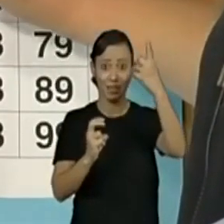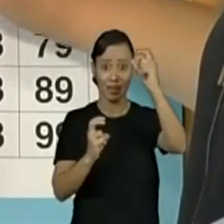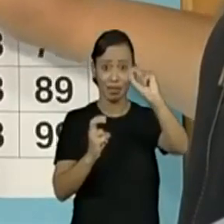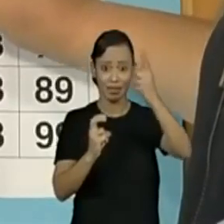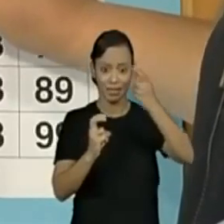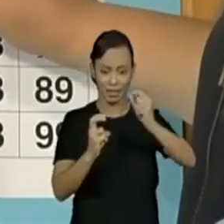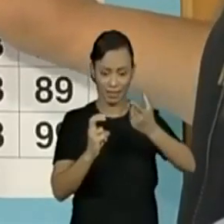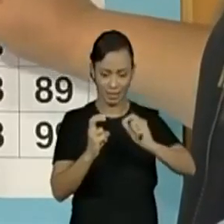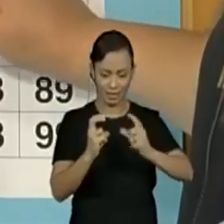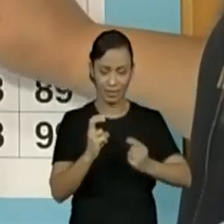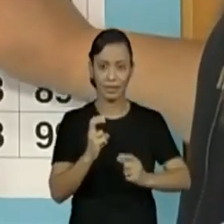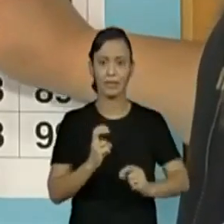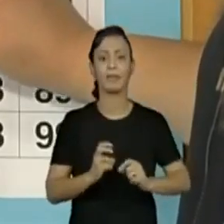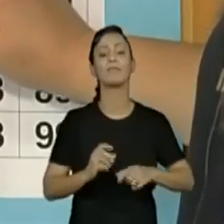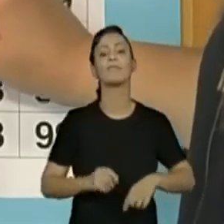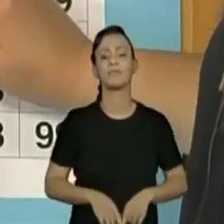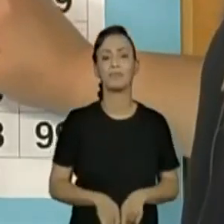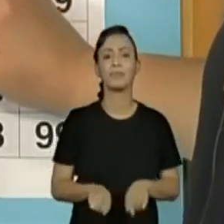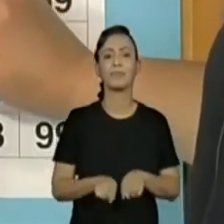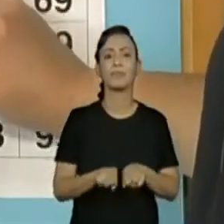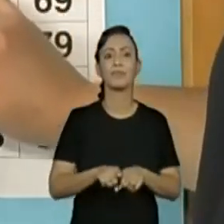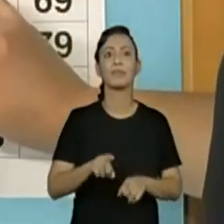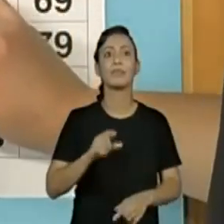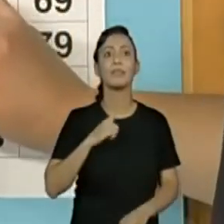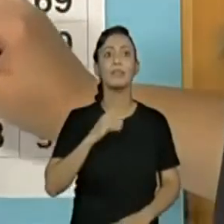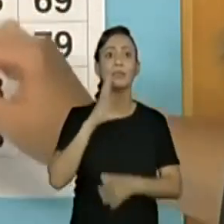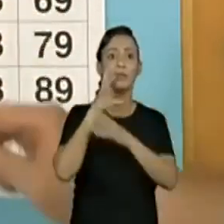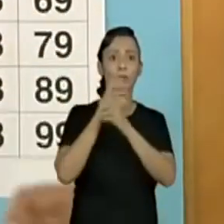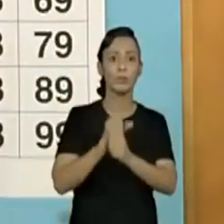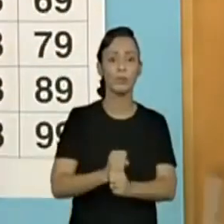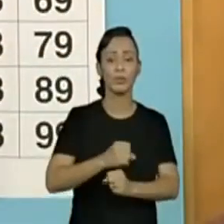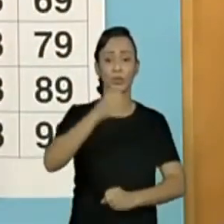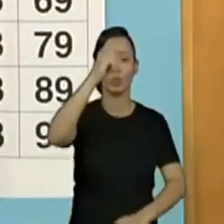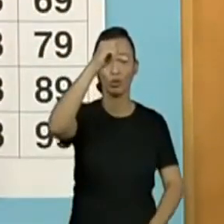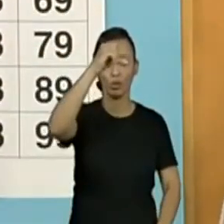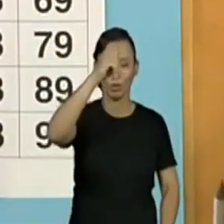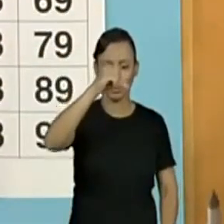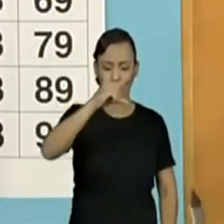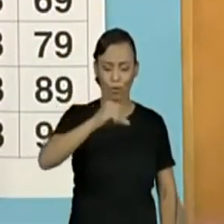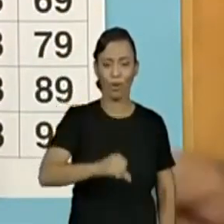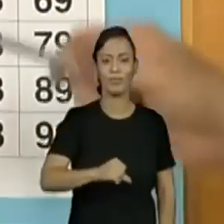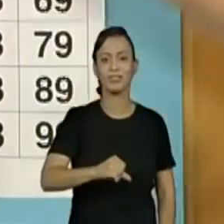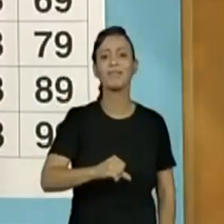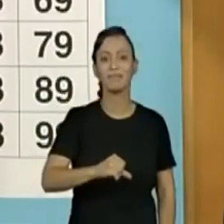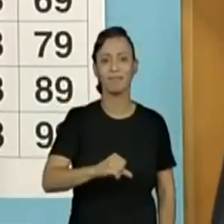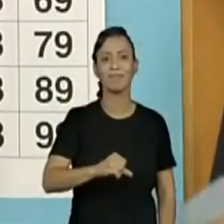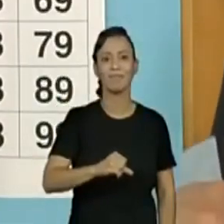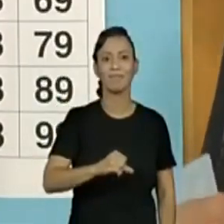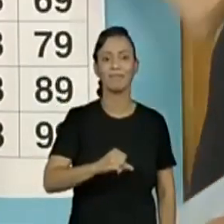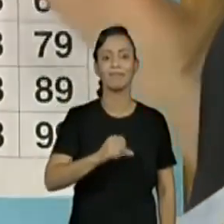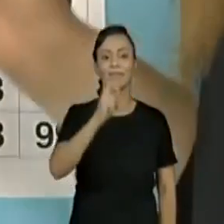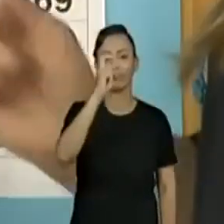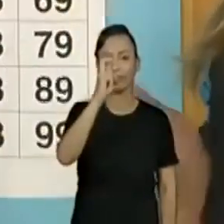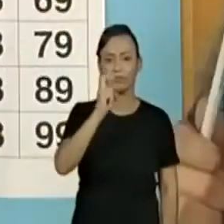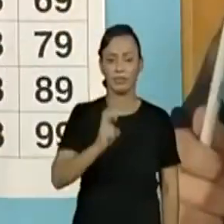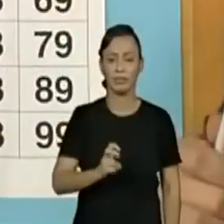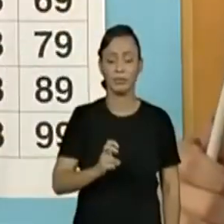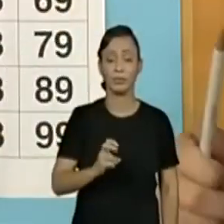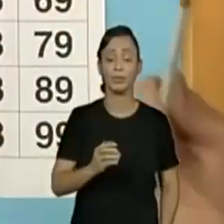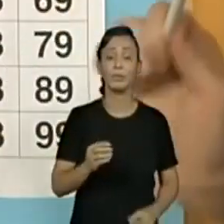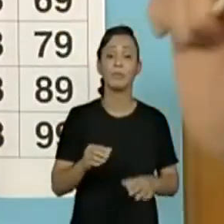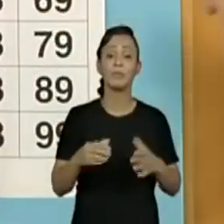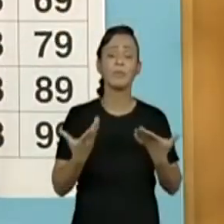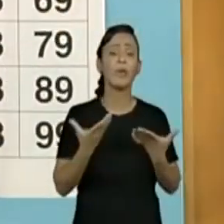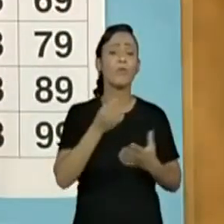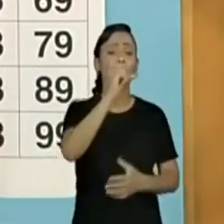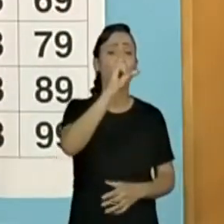quatro, cinco, seis, sete, oito e nove. Observaram? Quantas